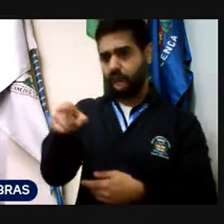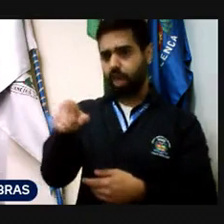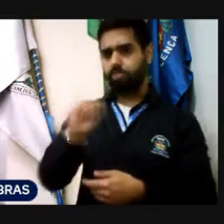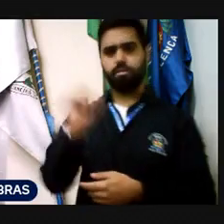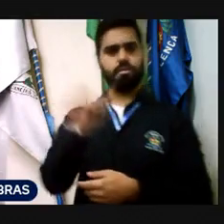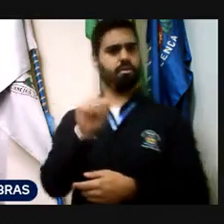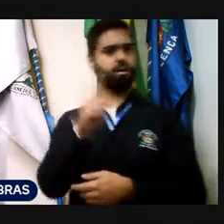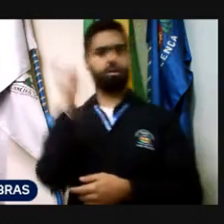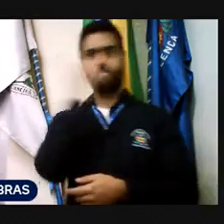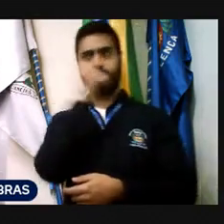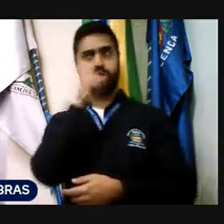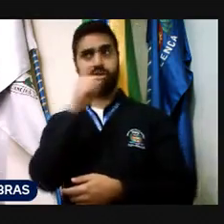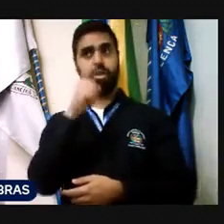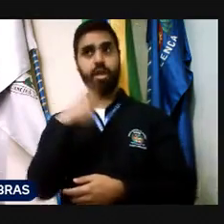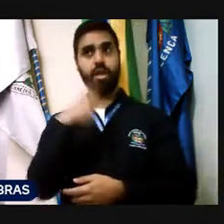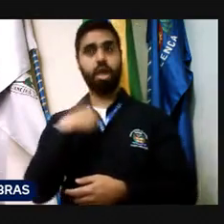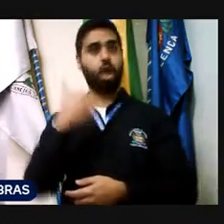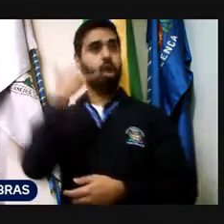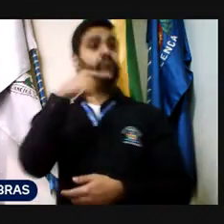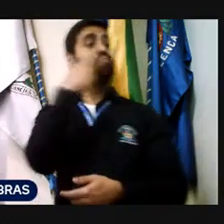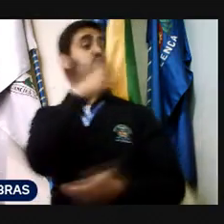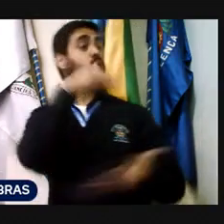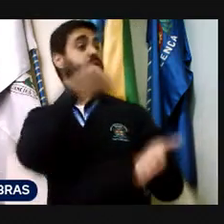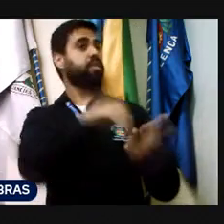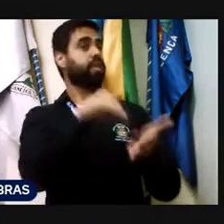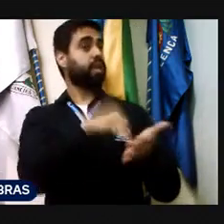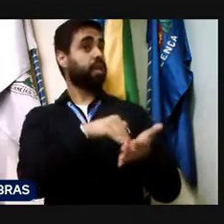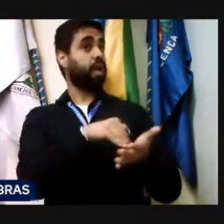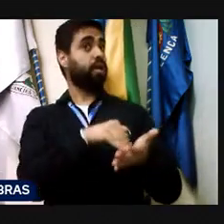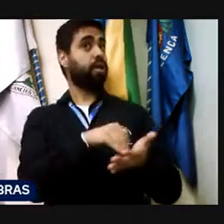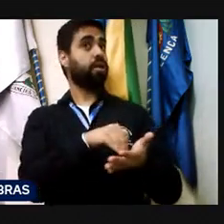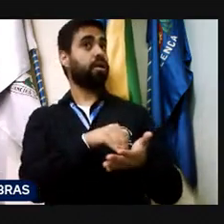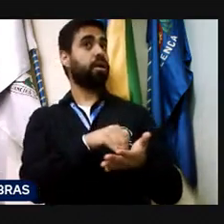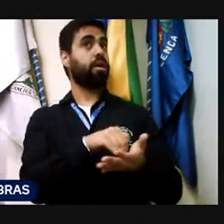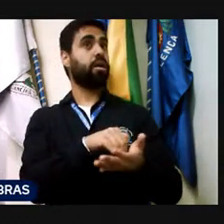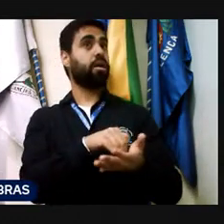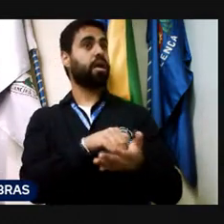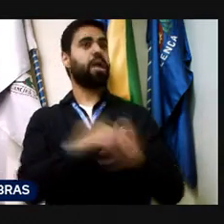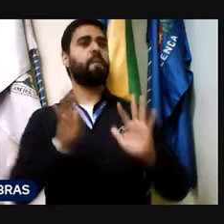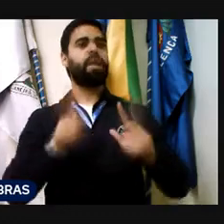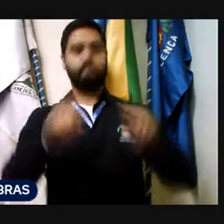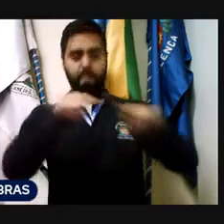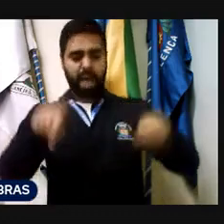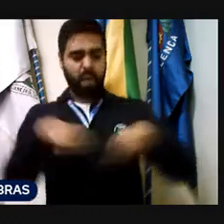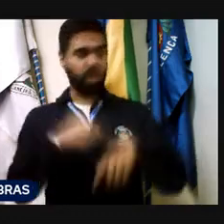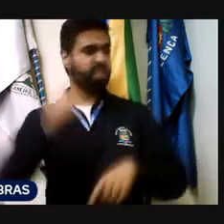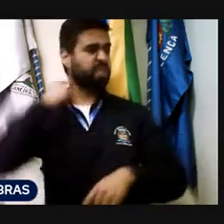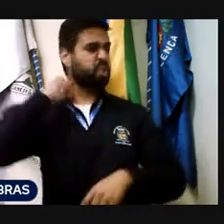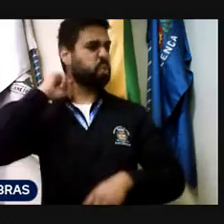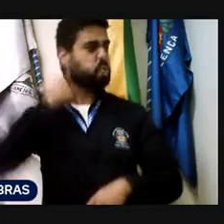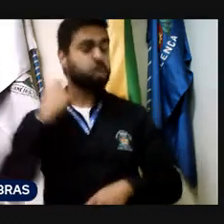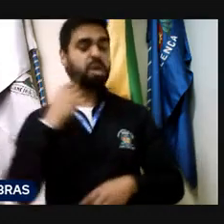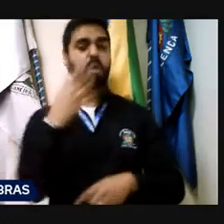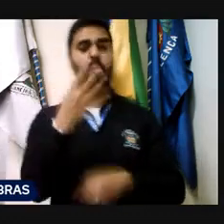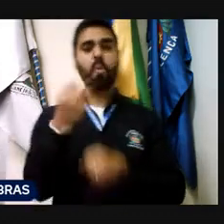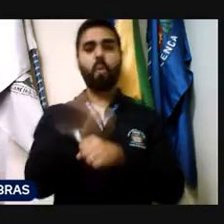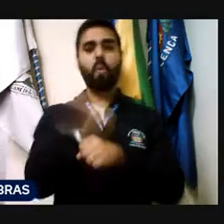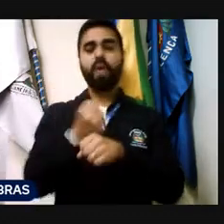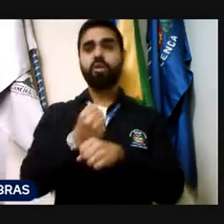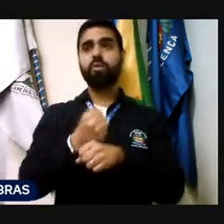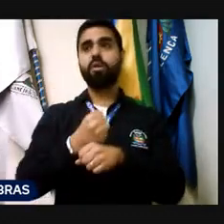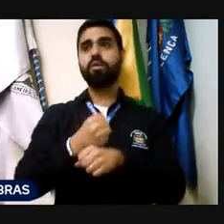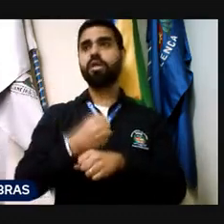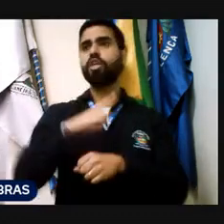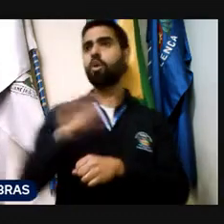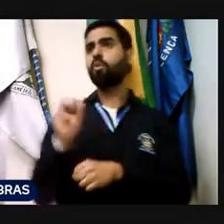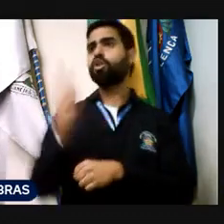prefeito. Quando liguei para o seu secretário, liguei para limpar a quadra, que estava uma imundícia, 4 anos a quadra da Biquinha, tinha um